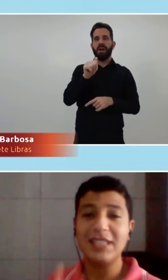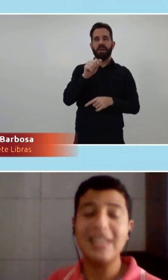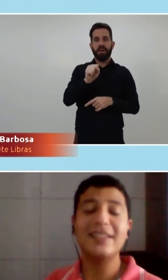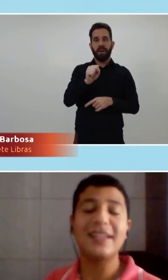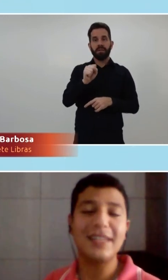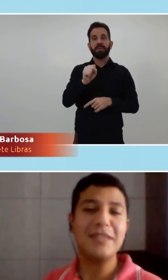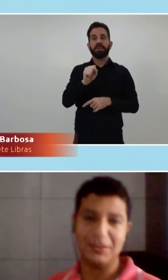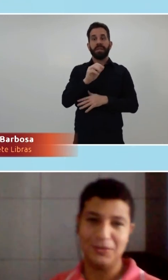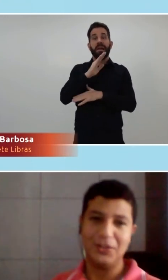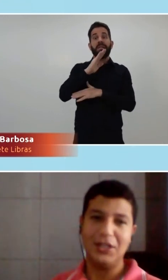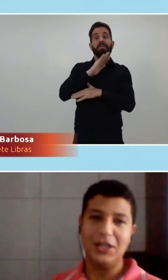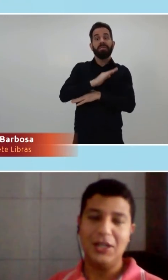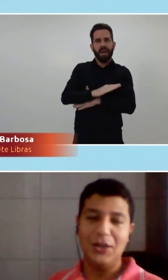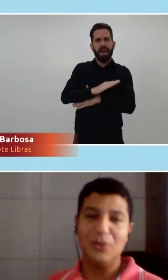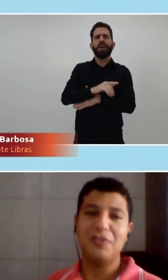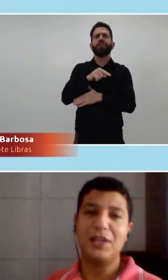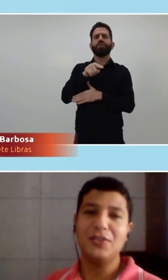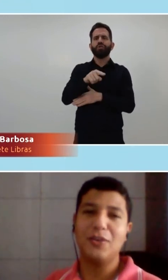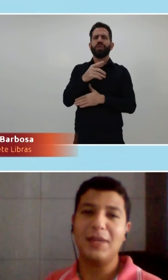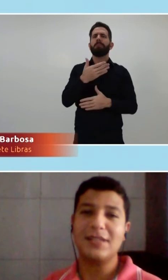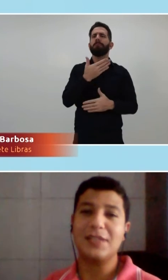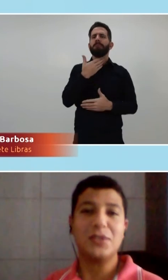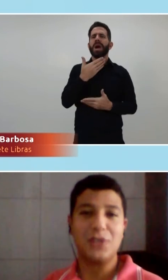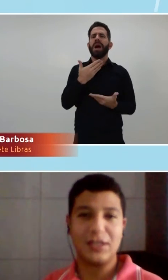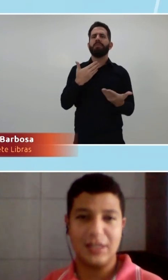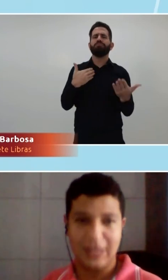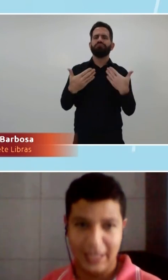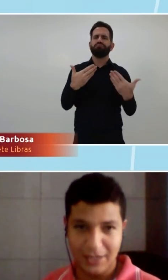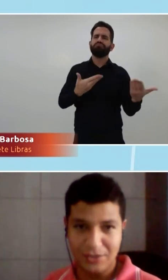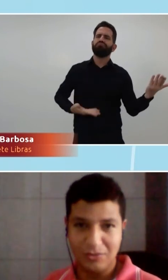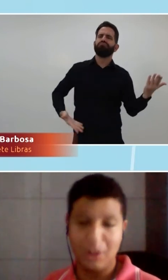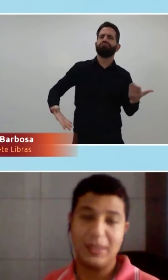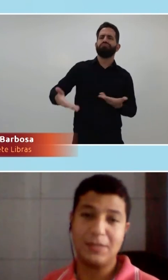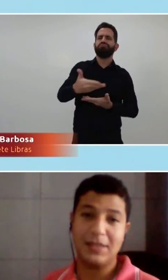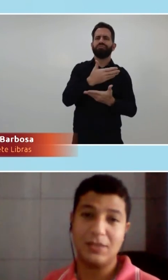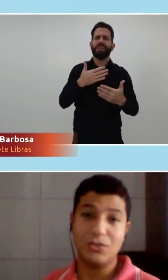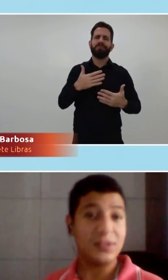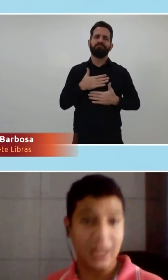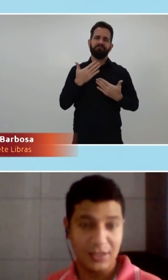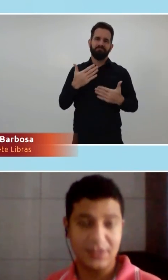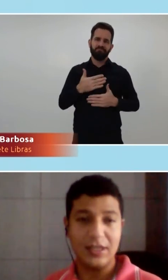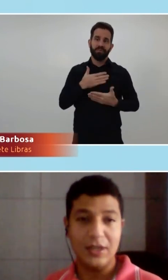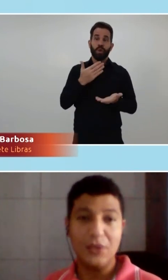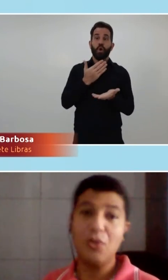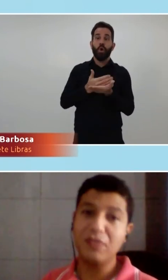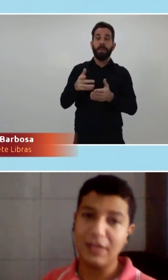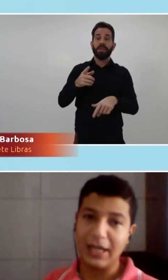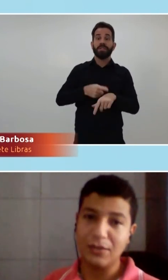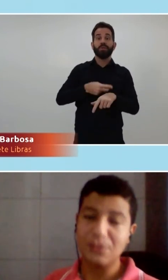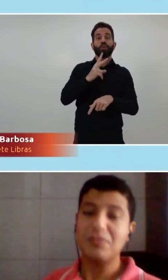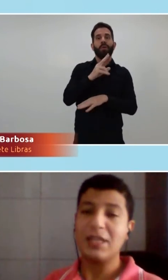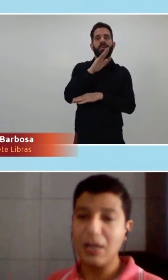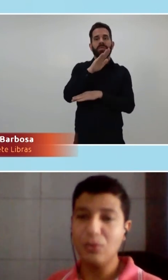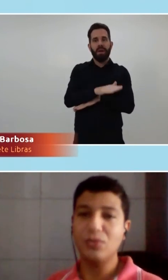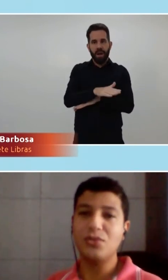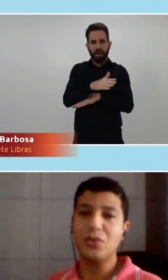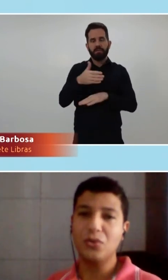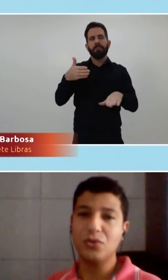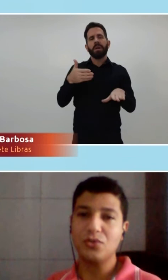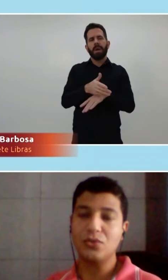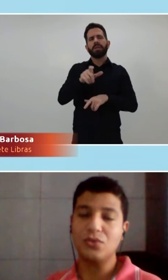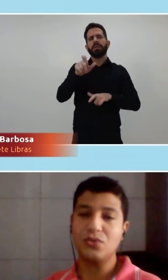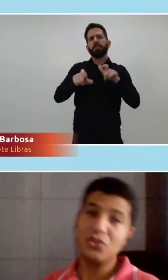e entretenimento. O evento começa às 2 horas da tarde, com a participação de docentes, convidados e alunos